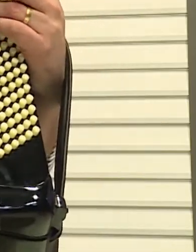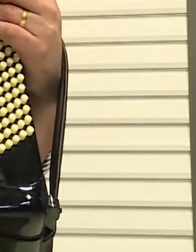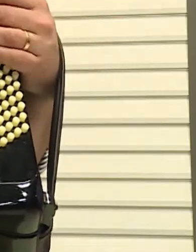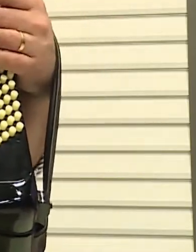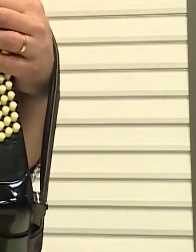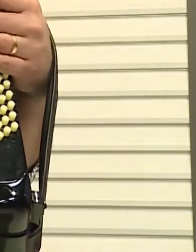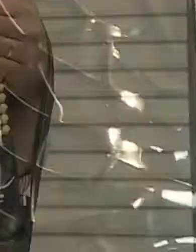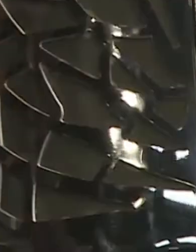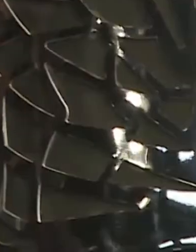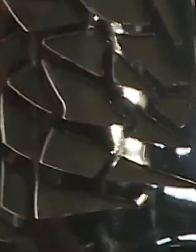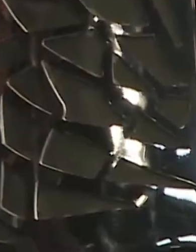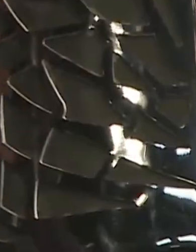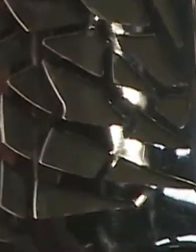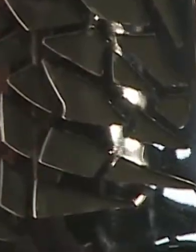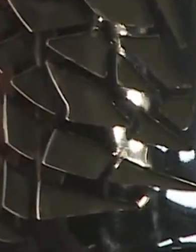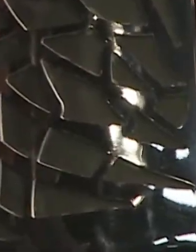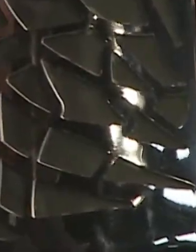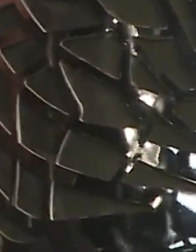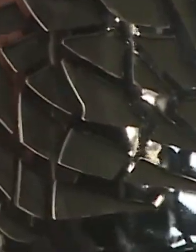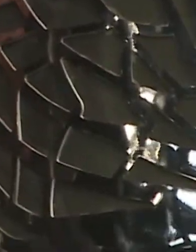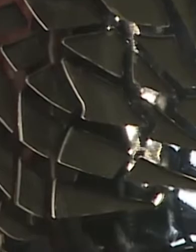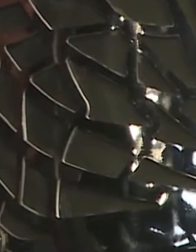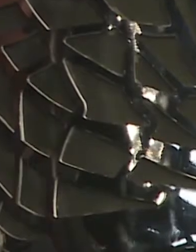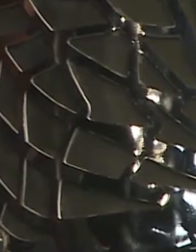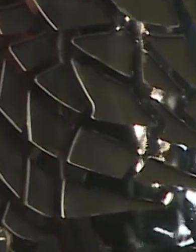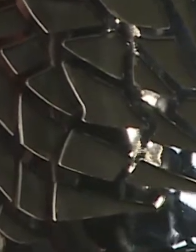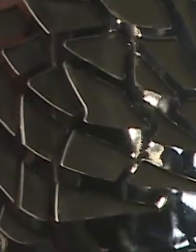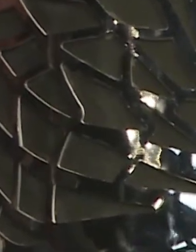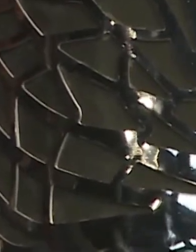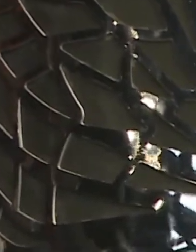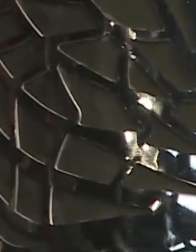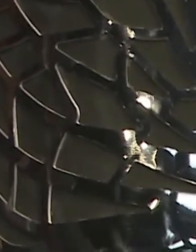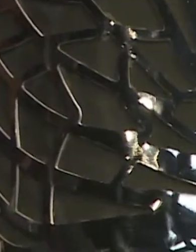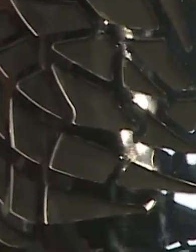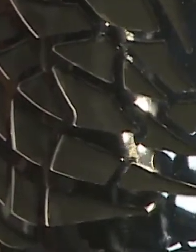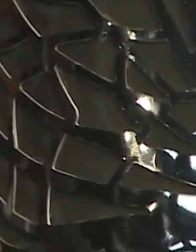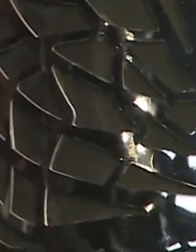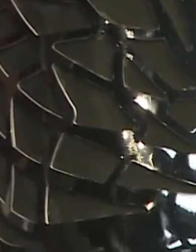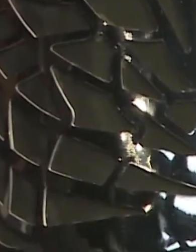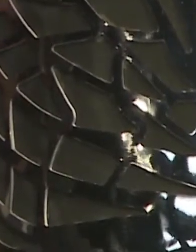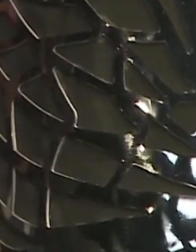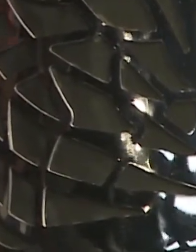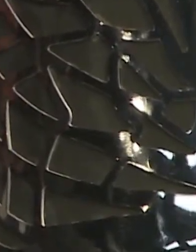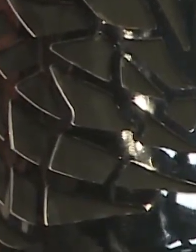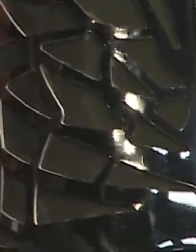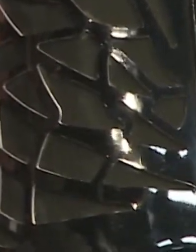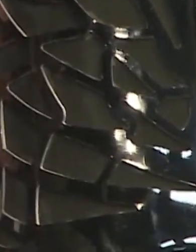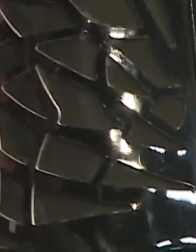Música